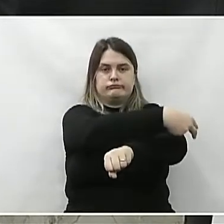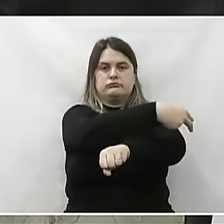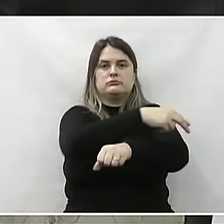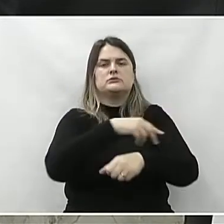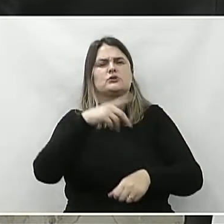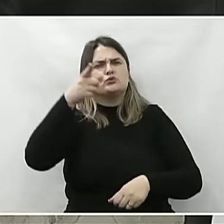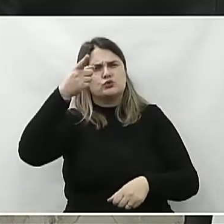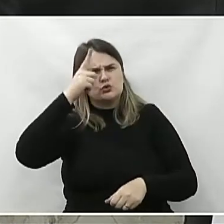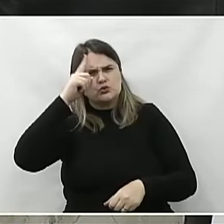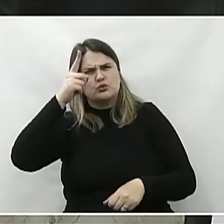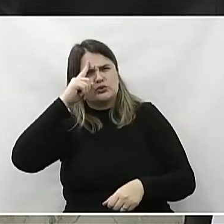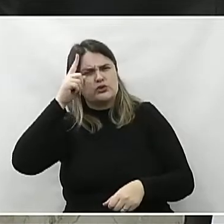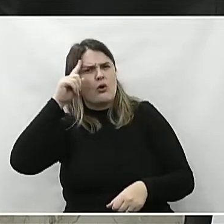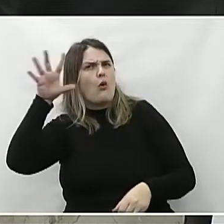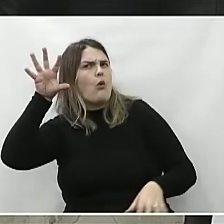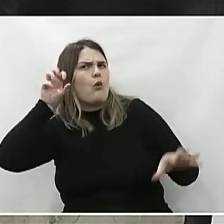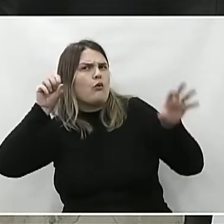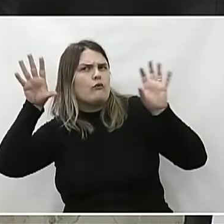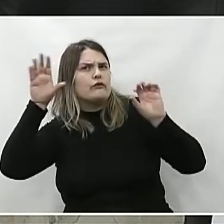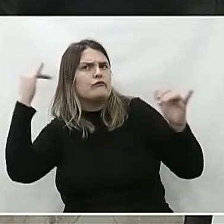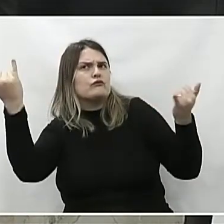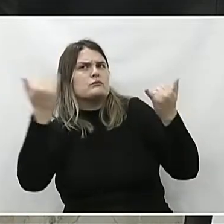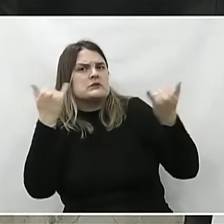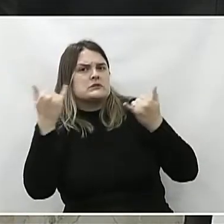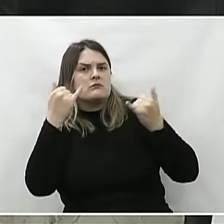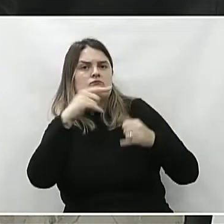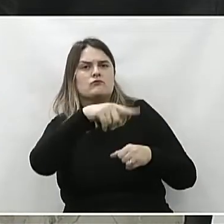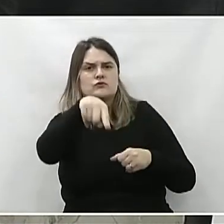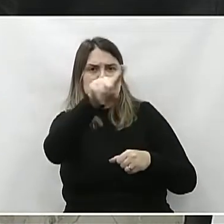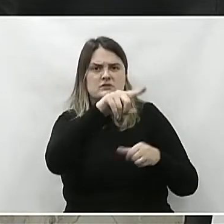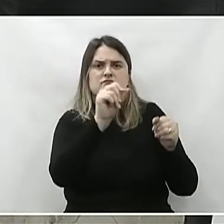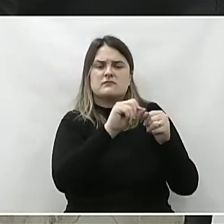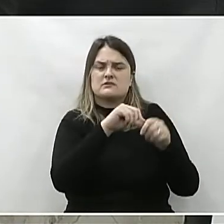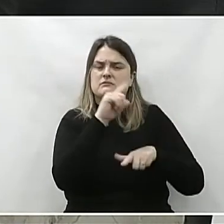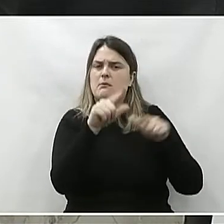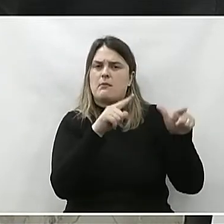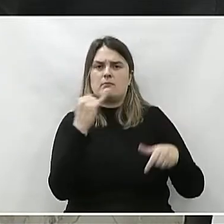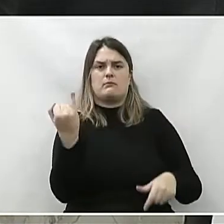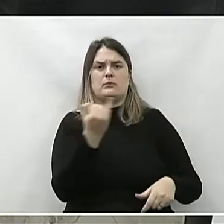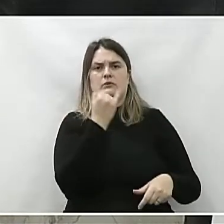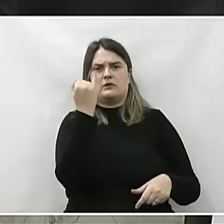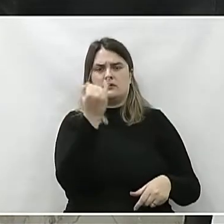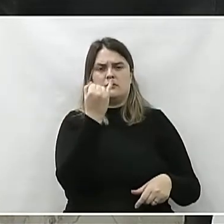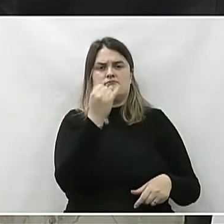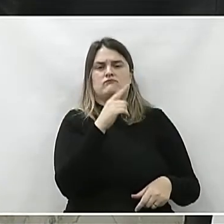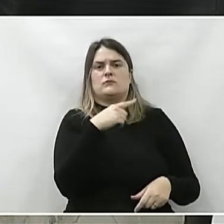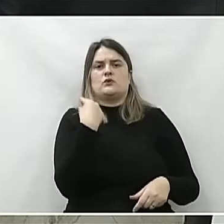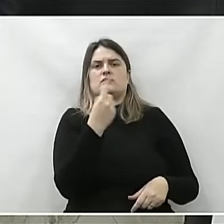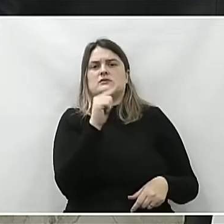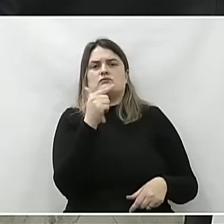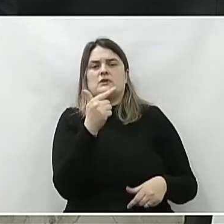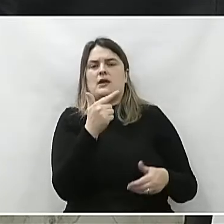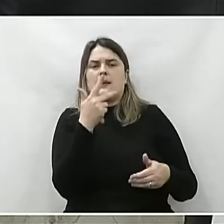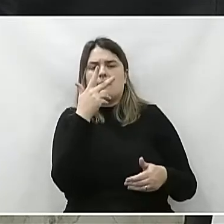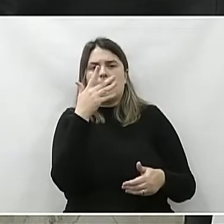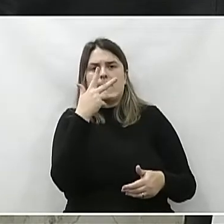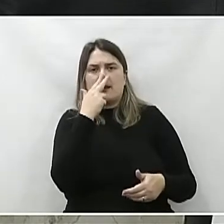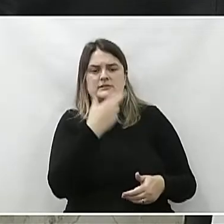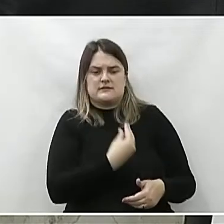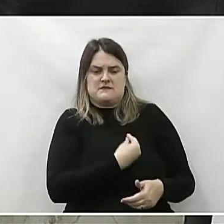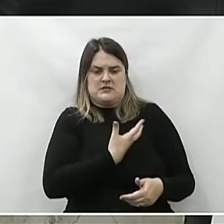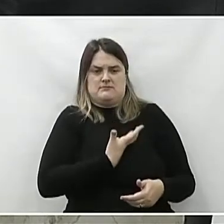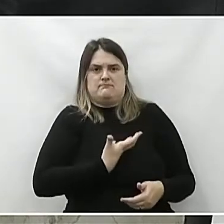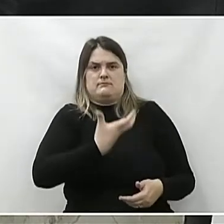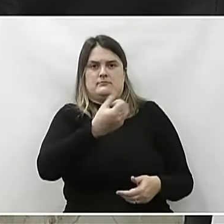tem diariamente, ouve essas notícias, e o trabalho de vocês é muito importante para que nós não tenhamos mais percas de vidas aqui na nossa